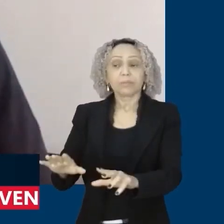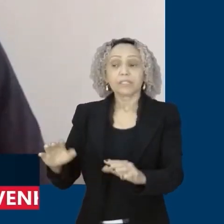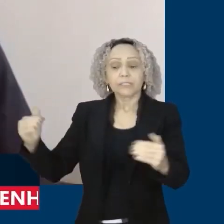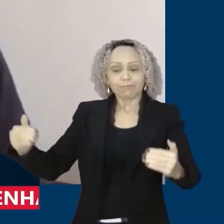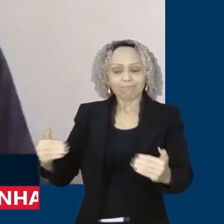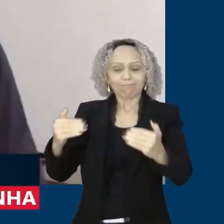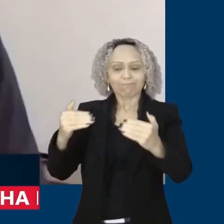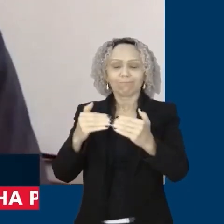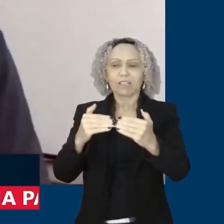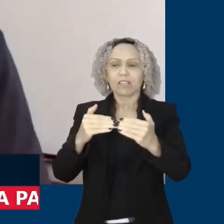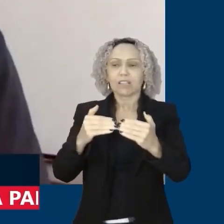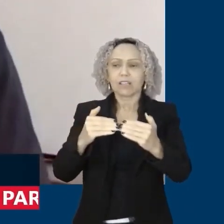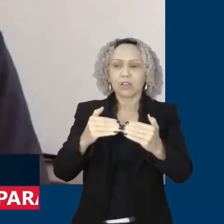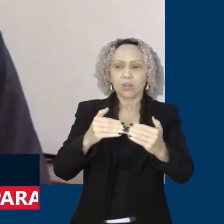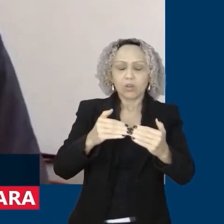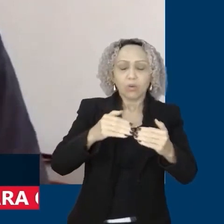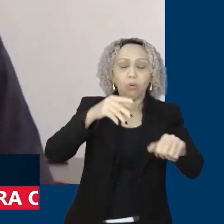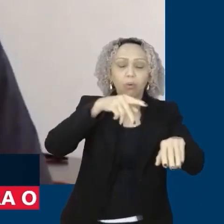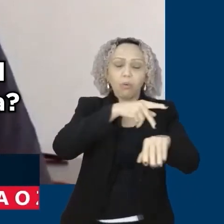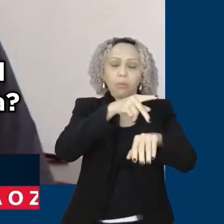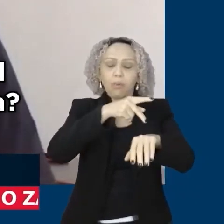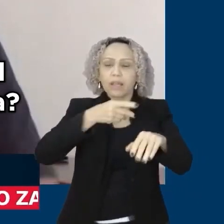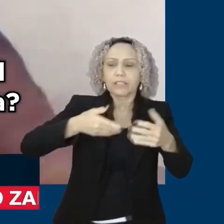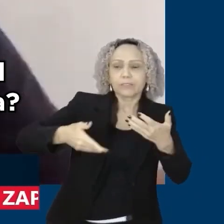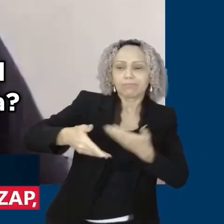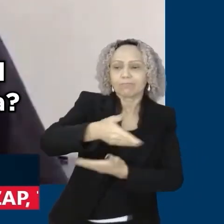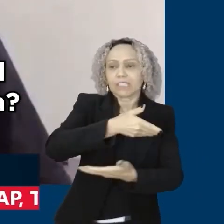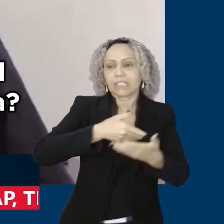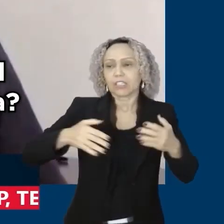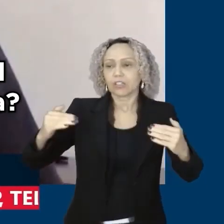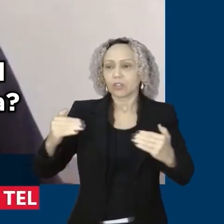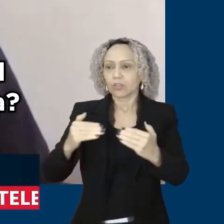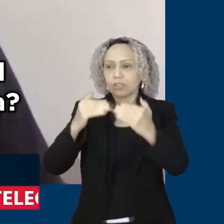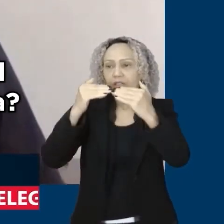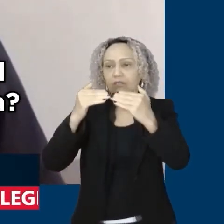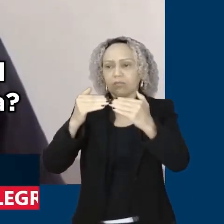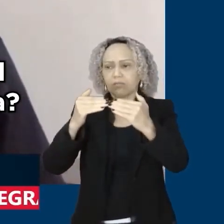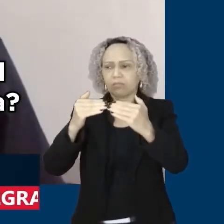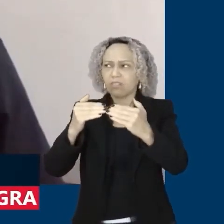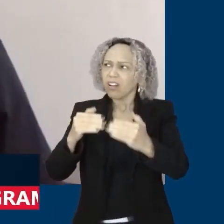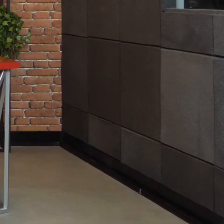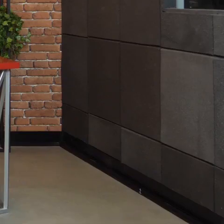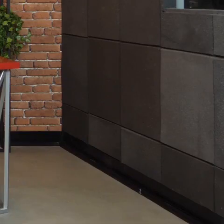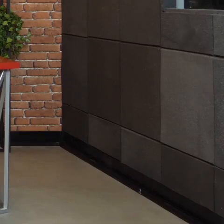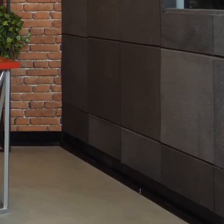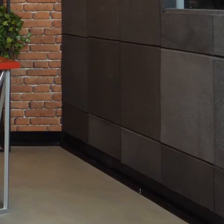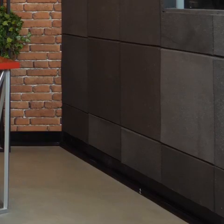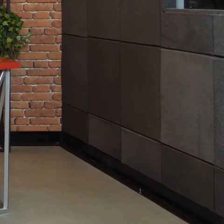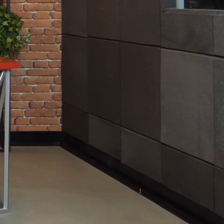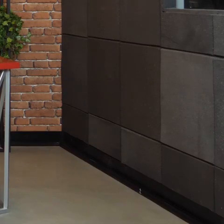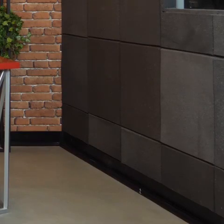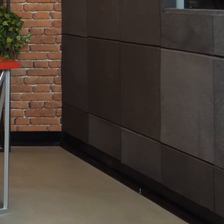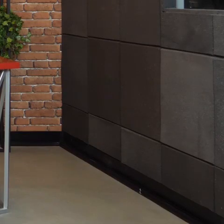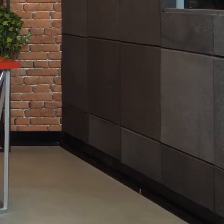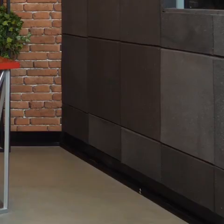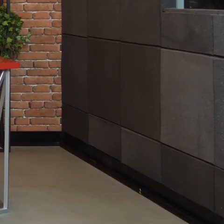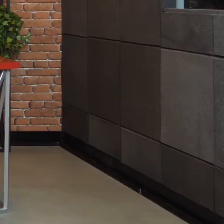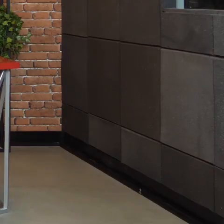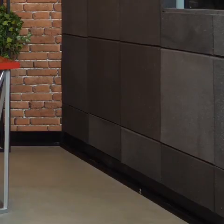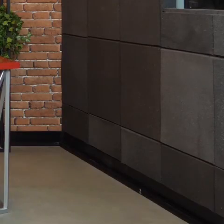internacional, porque hoje a gente está fora da curva do mundo. Eu pergunto, por que só o Brasil tem uma taxa de juros como essa?